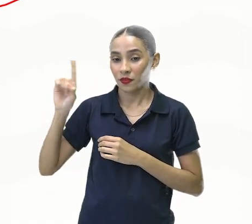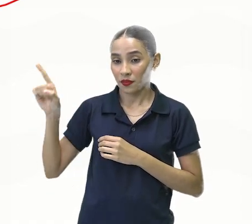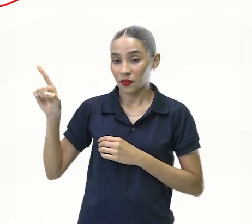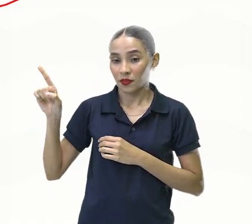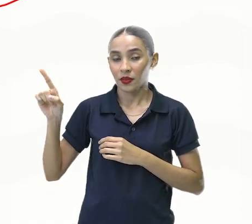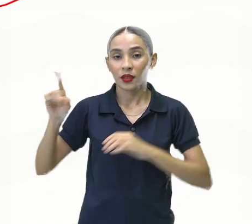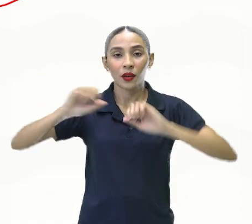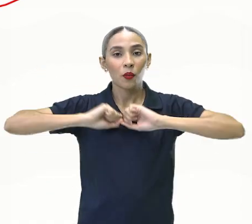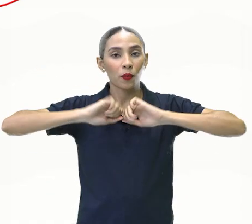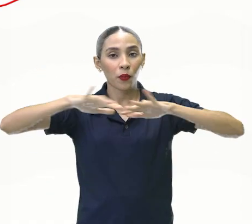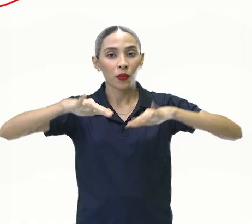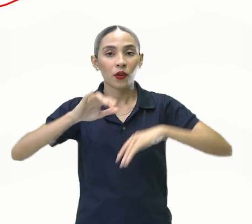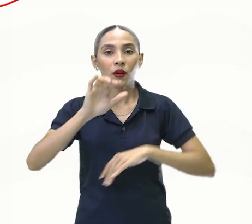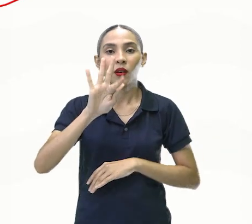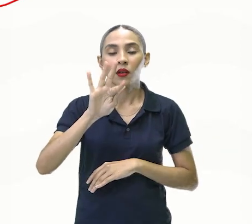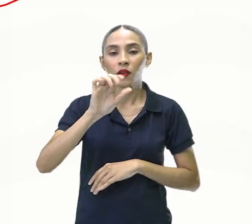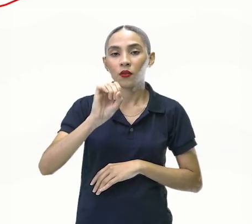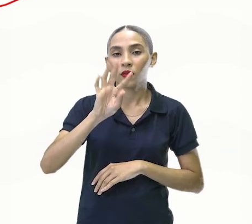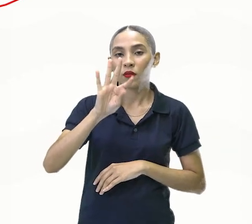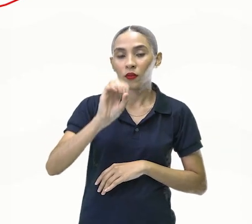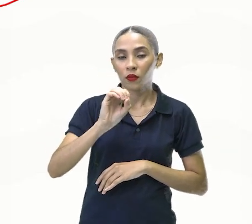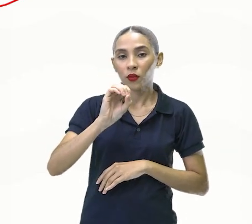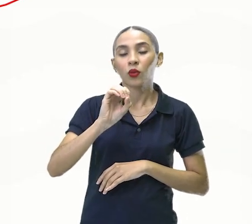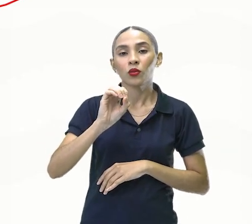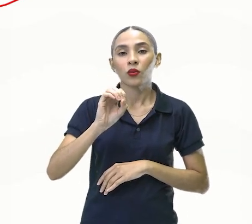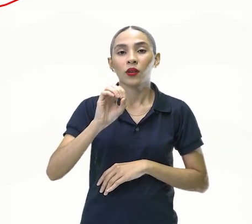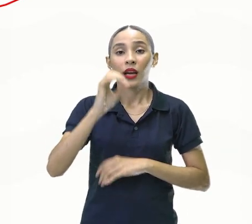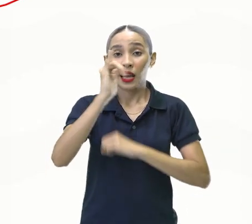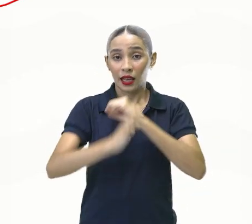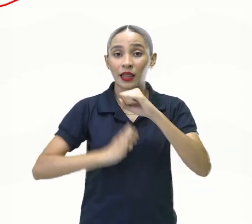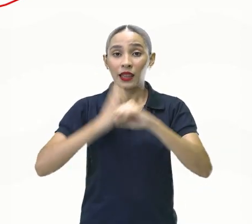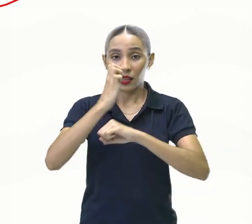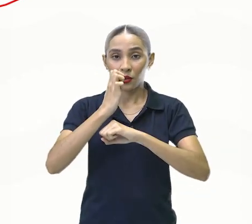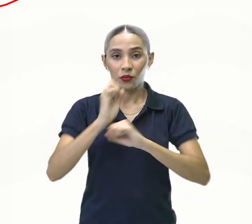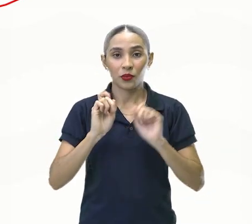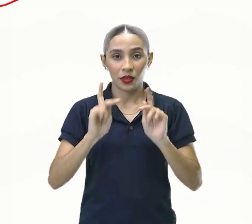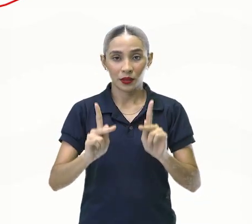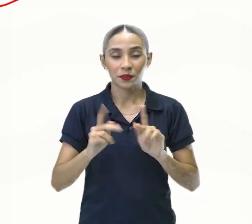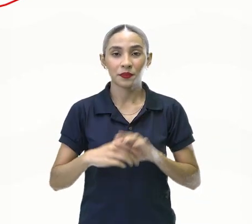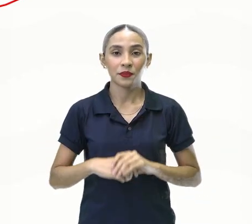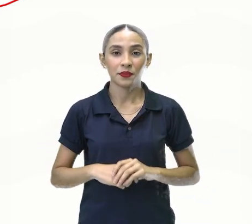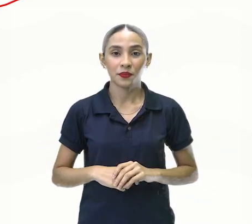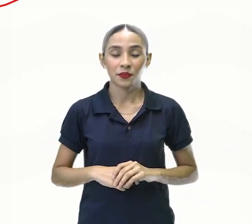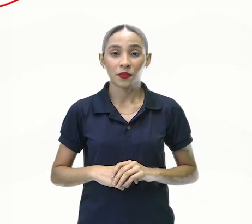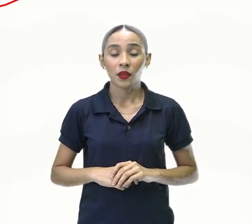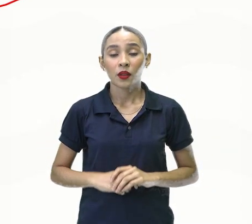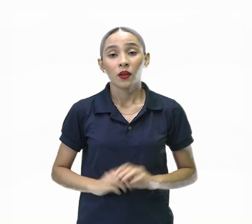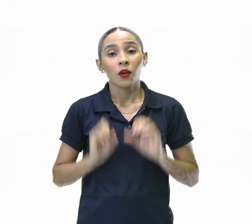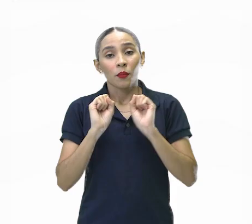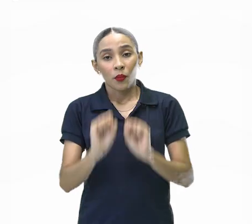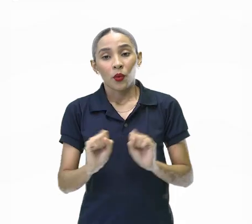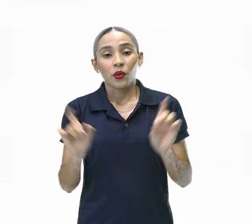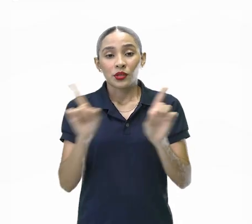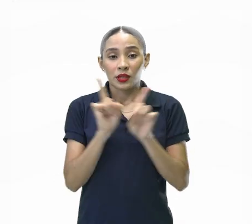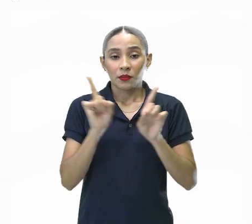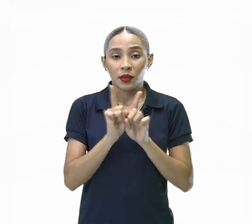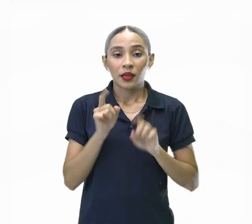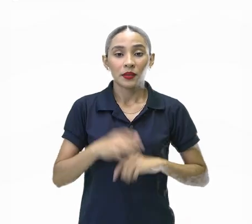nossa emissão de fotoelétrons, tá certo? Pode ser